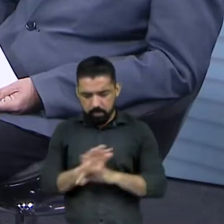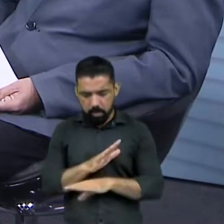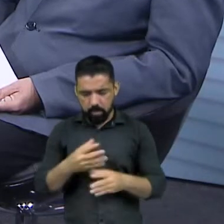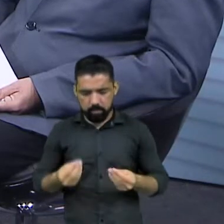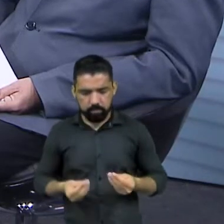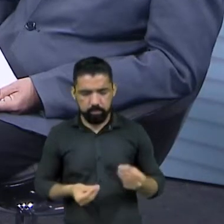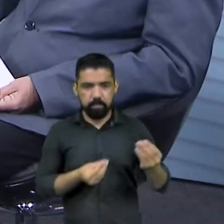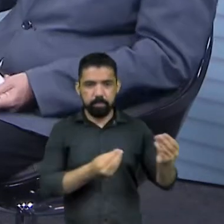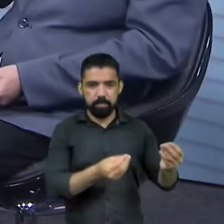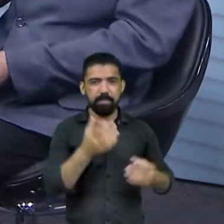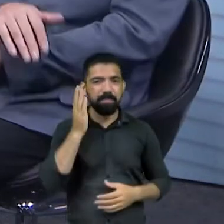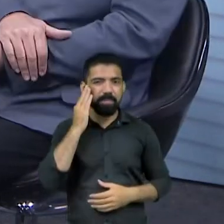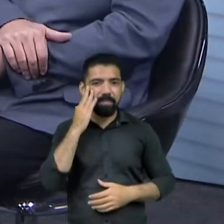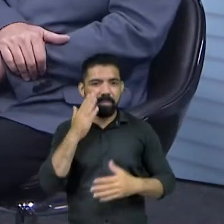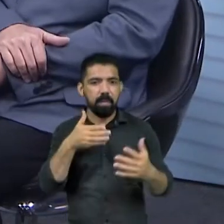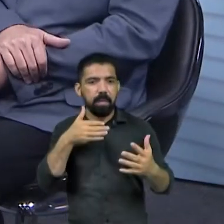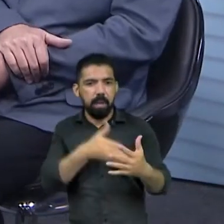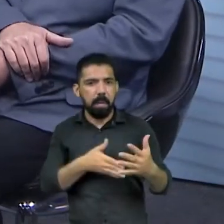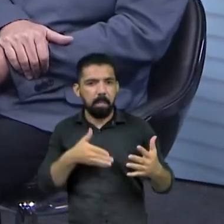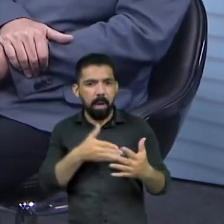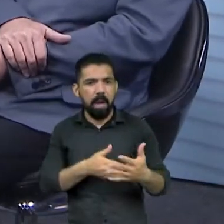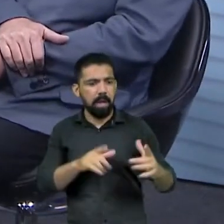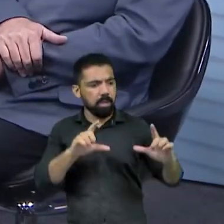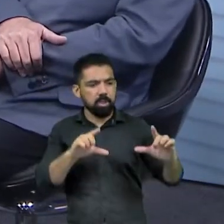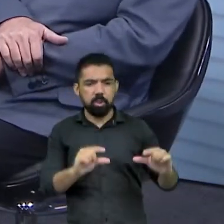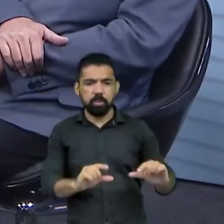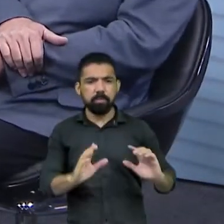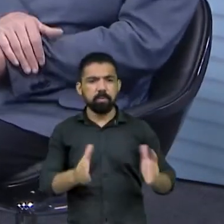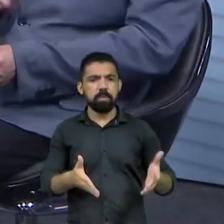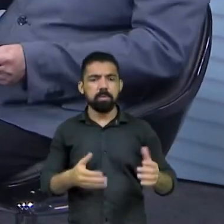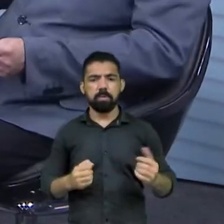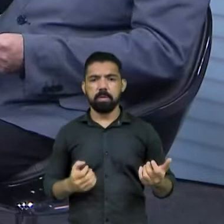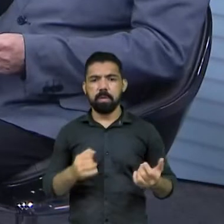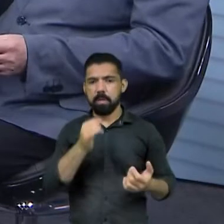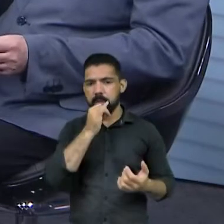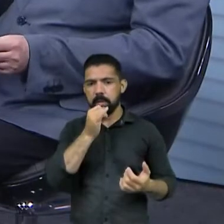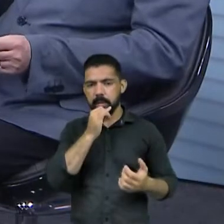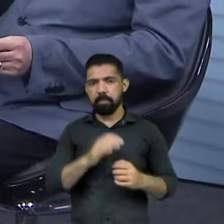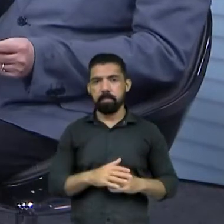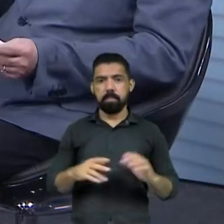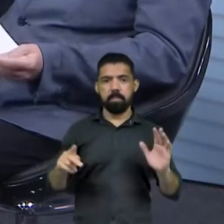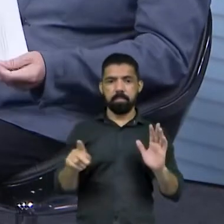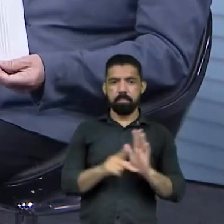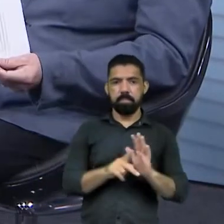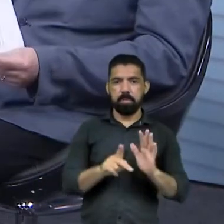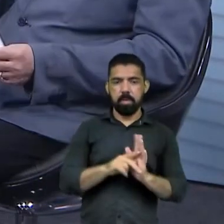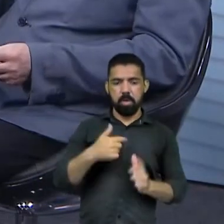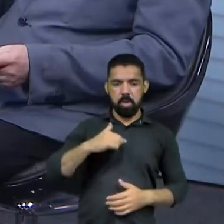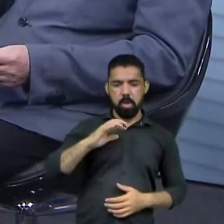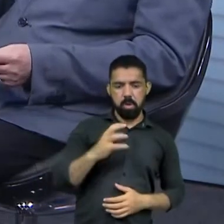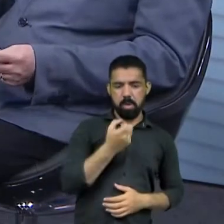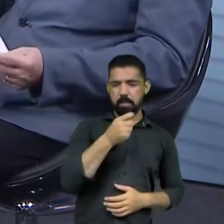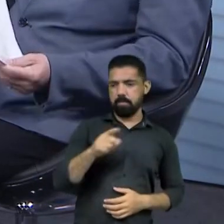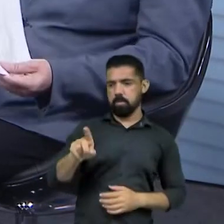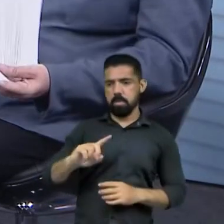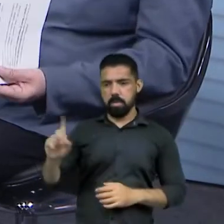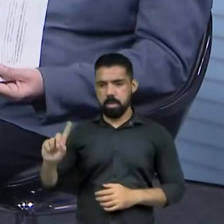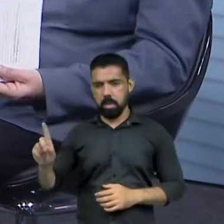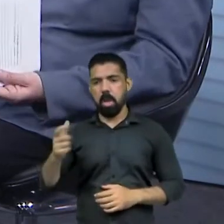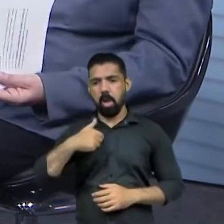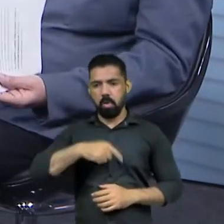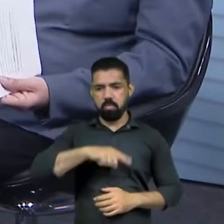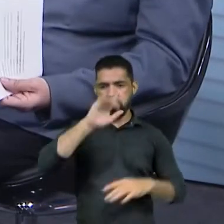acho que Essas barreiras elas estão diminuindo Sabe a placa eu sou salvo e você não é eu vou pro céu você não